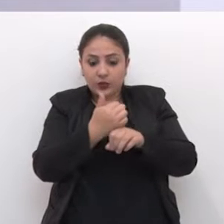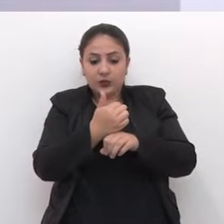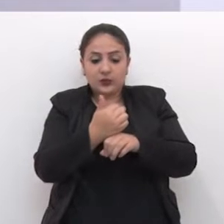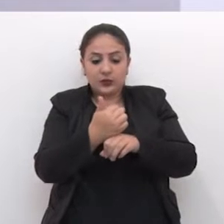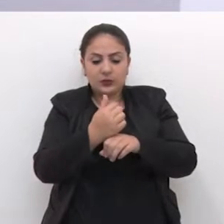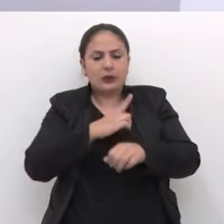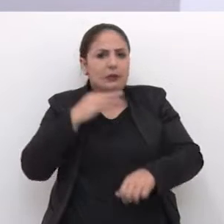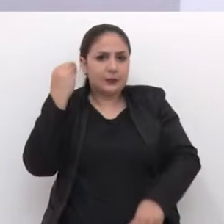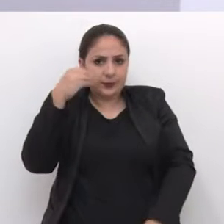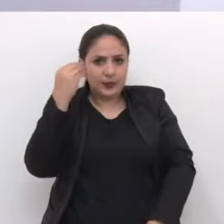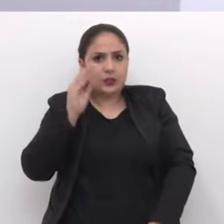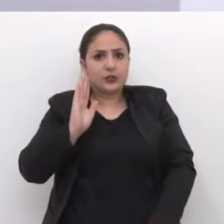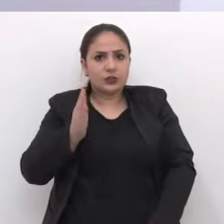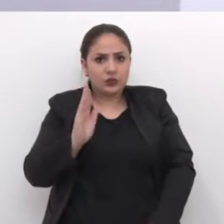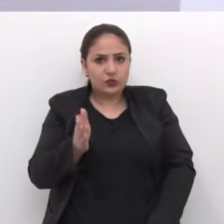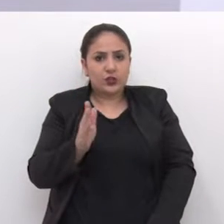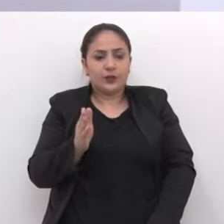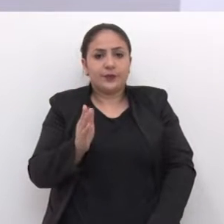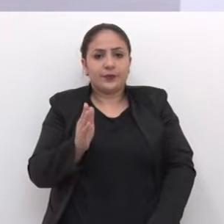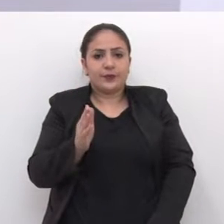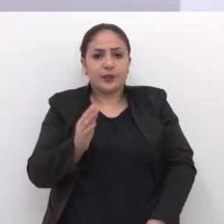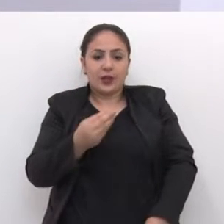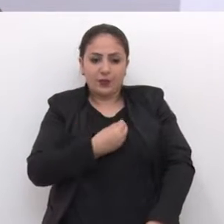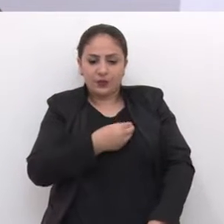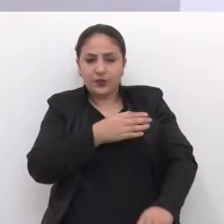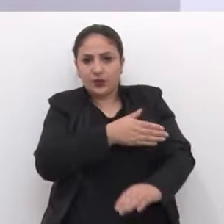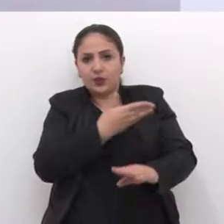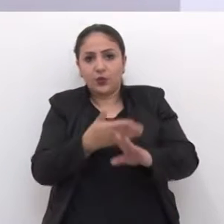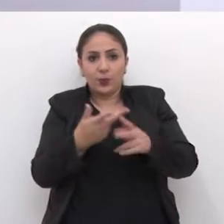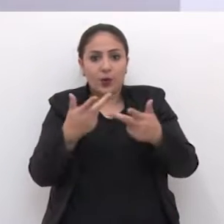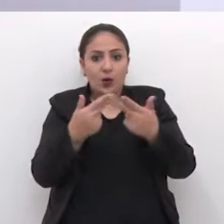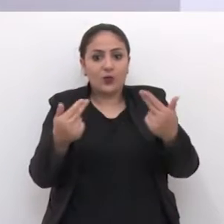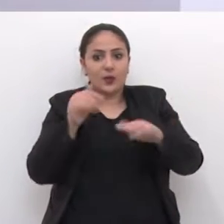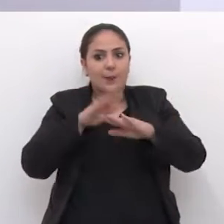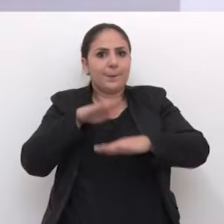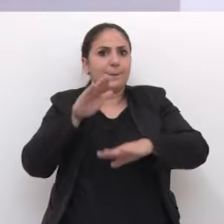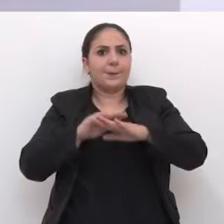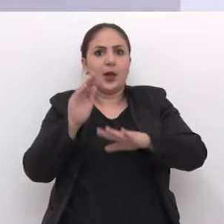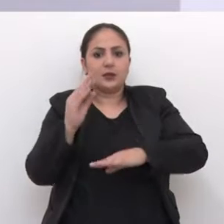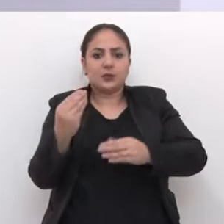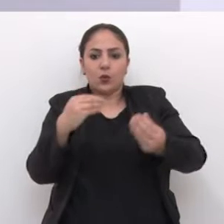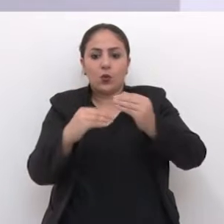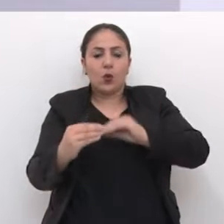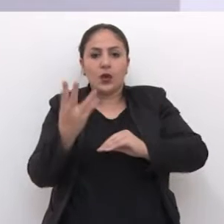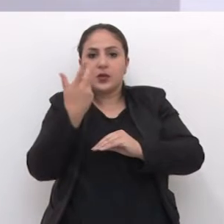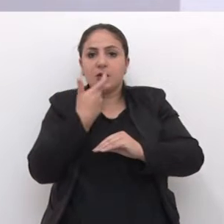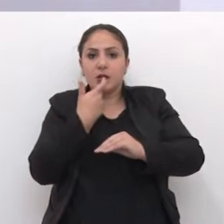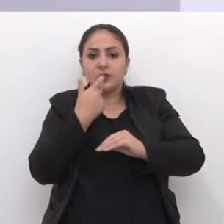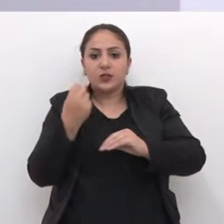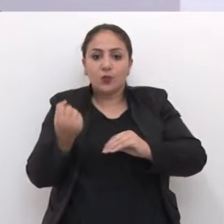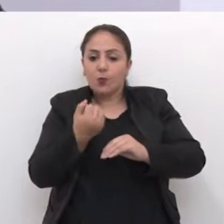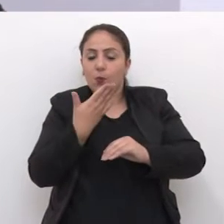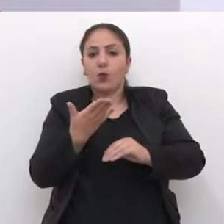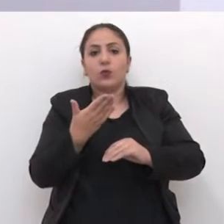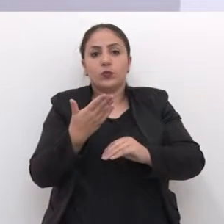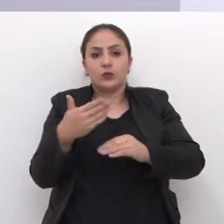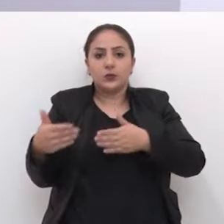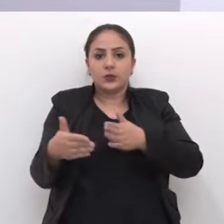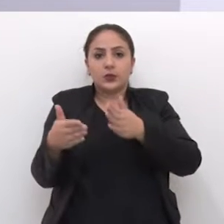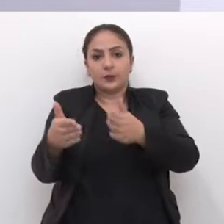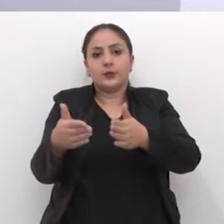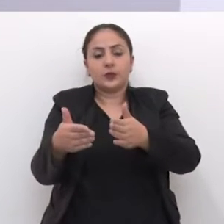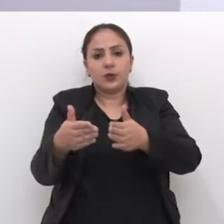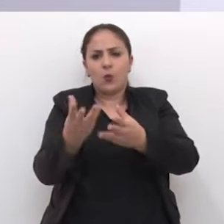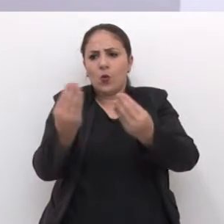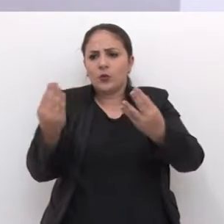profissionalizantes, a gente tem experiência nisso ao longo da nossa vida, que foi algo que mais colocou as crianças no bom caminho, com